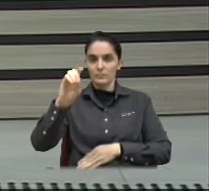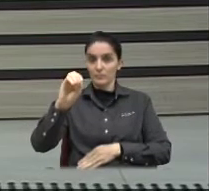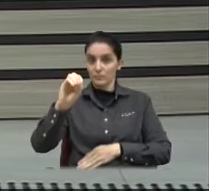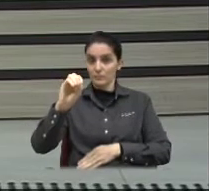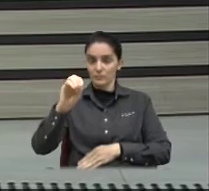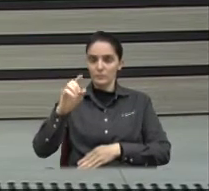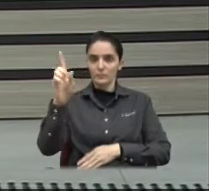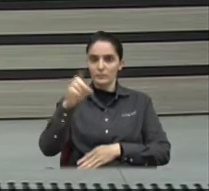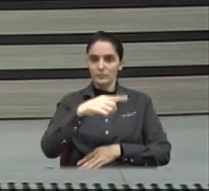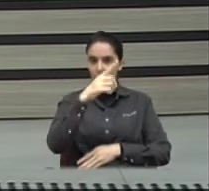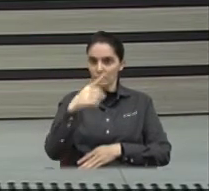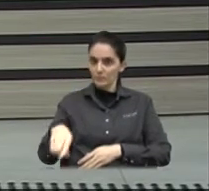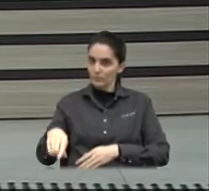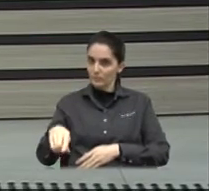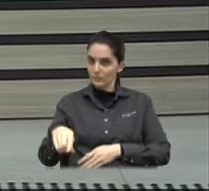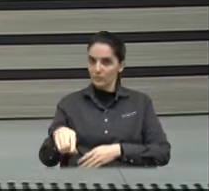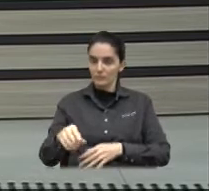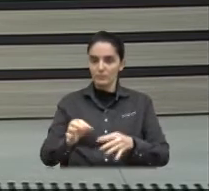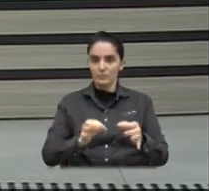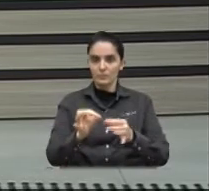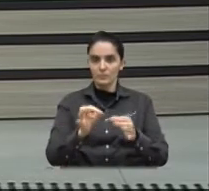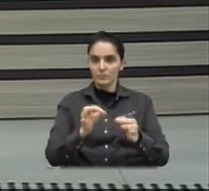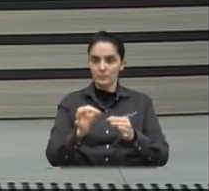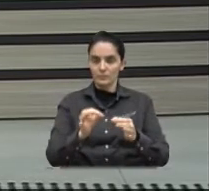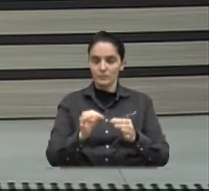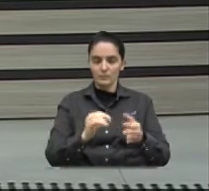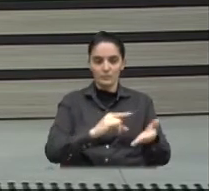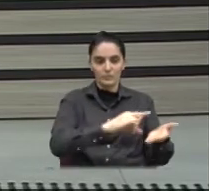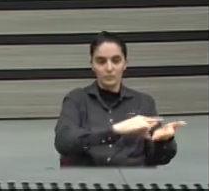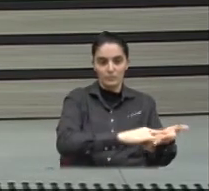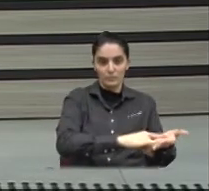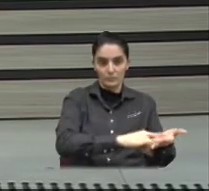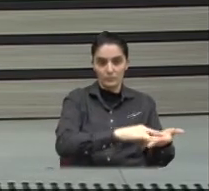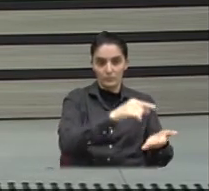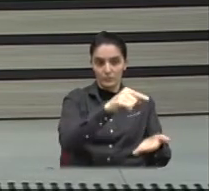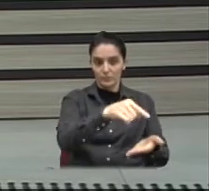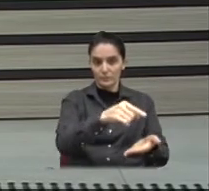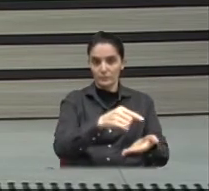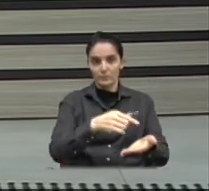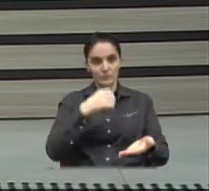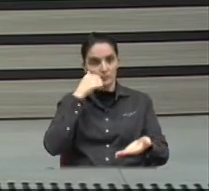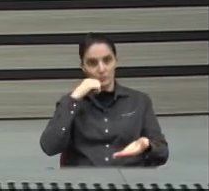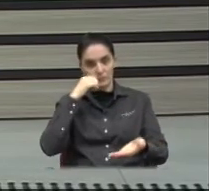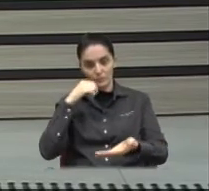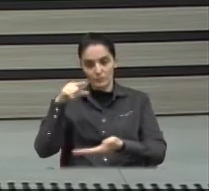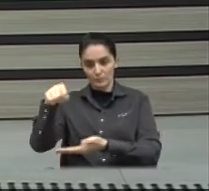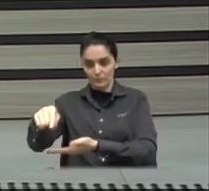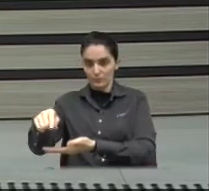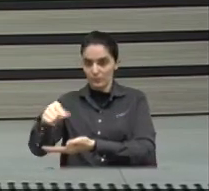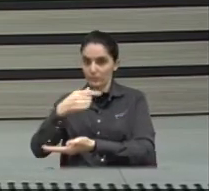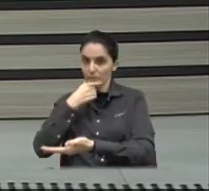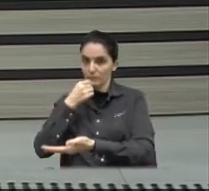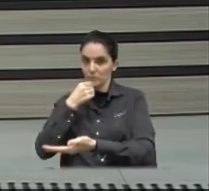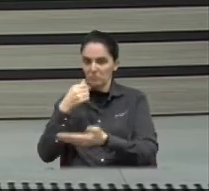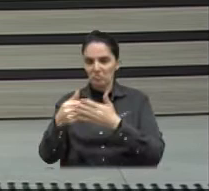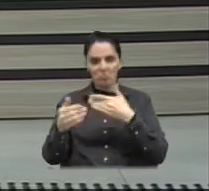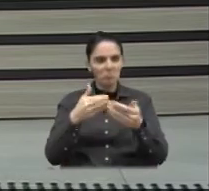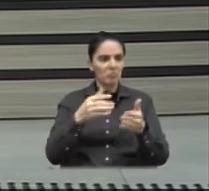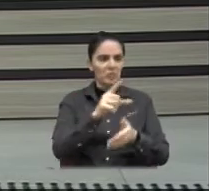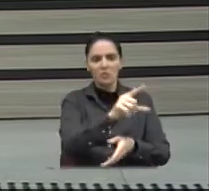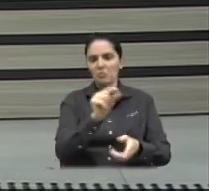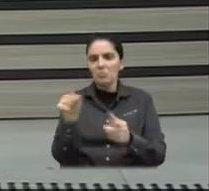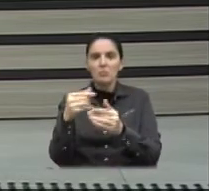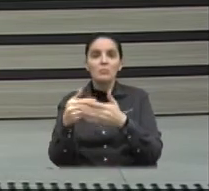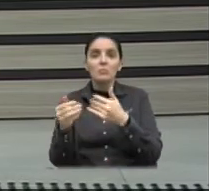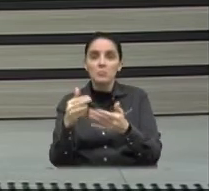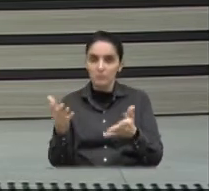revoga a decisão de regulamentar o uso de banheiros por identidade de gênero nas escolas do estado de são paulo